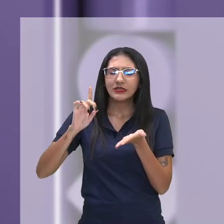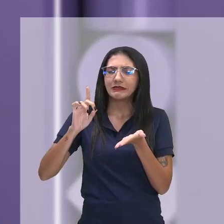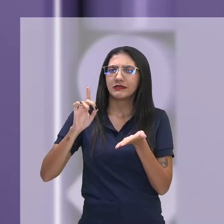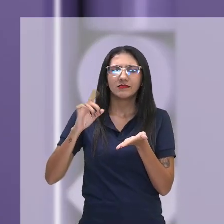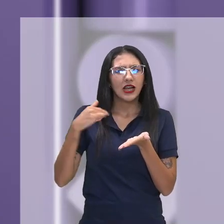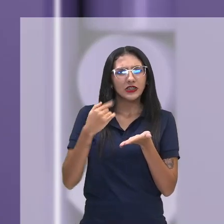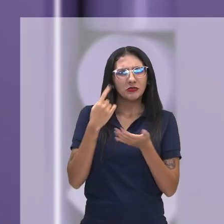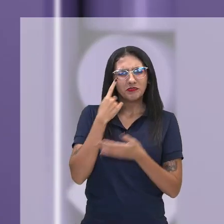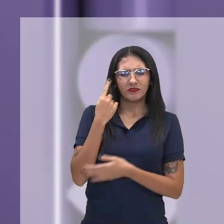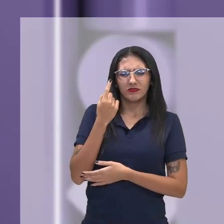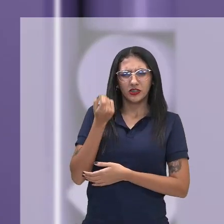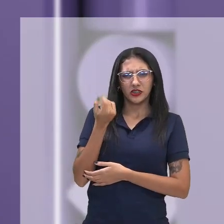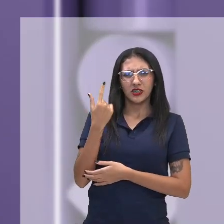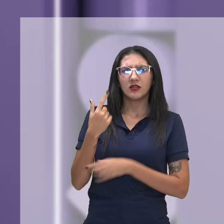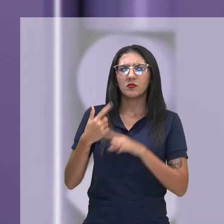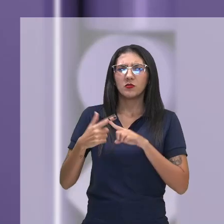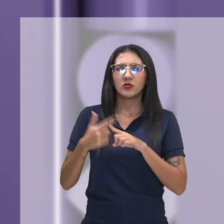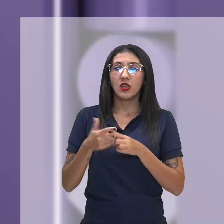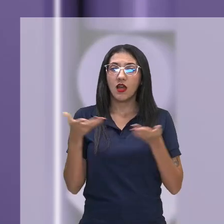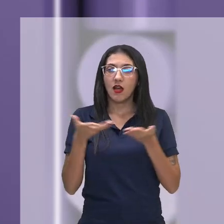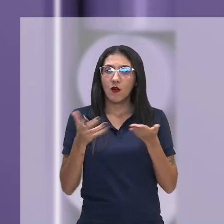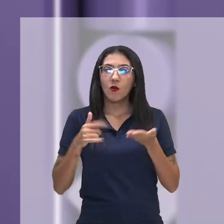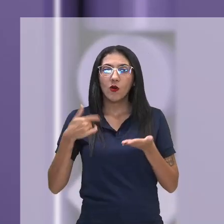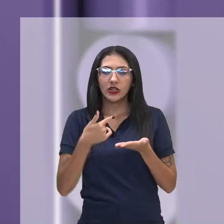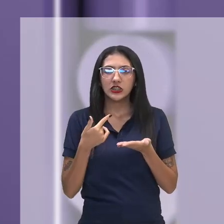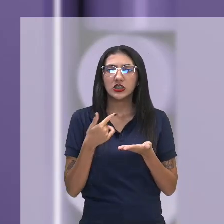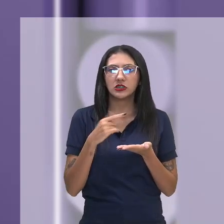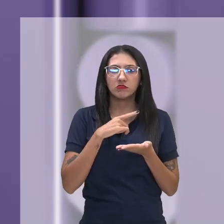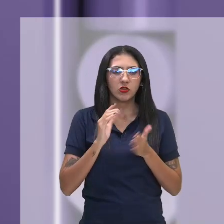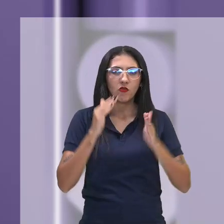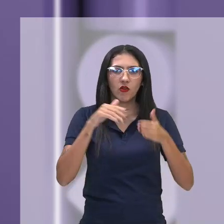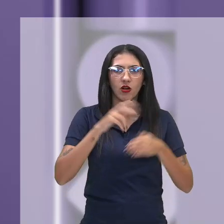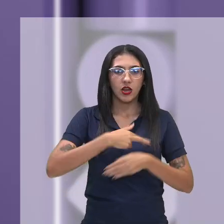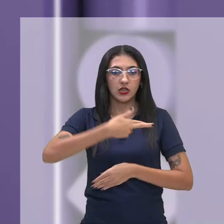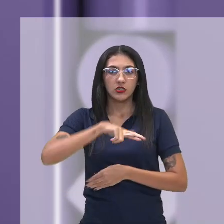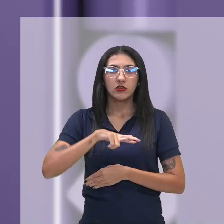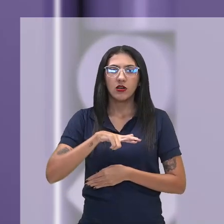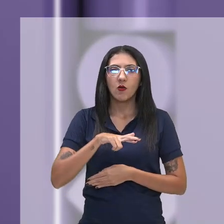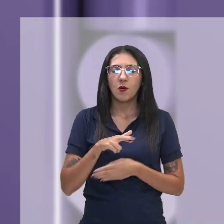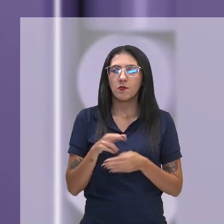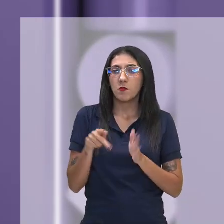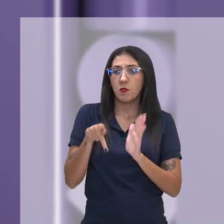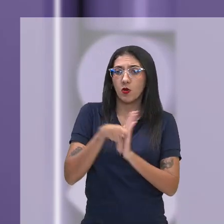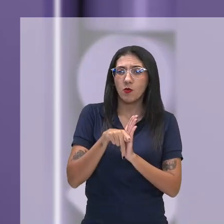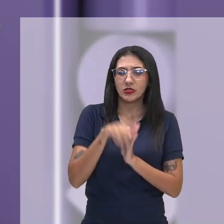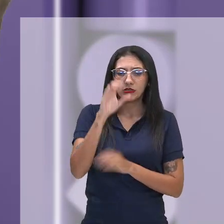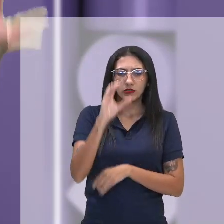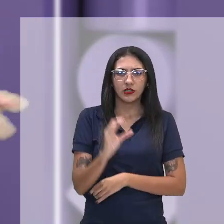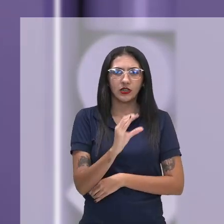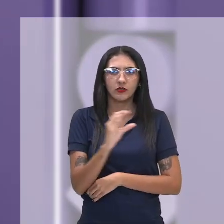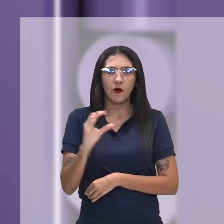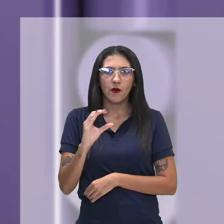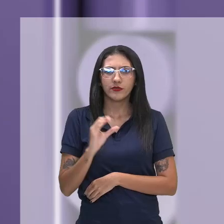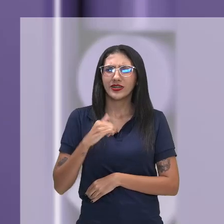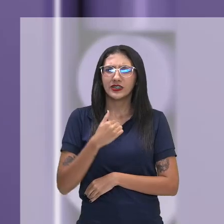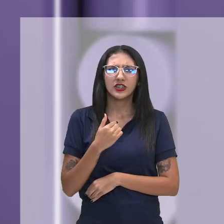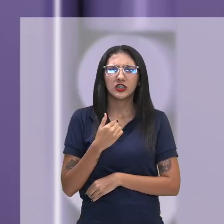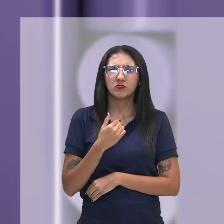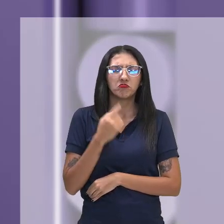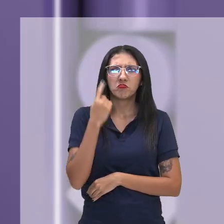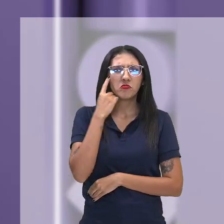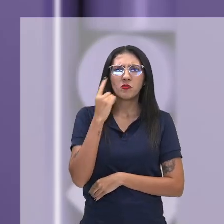na nossa cultura fortemente cristã, majoritariamente cristã, a gente não imagina um cristianismo sem